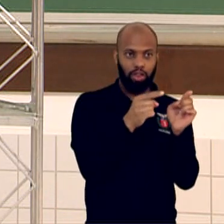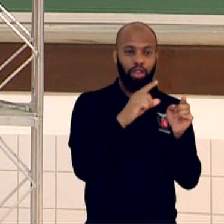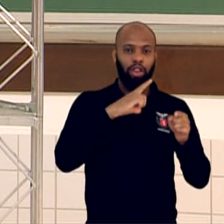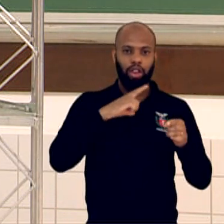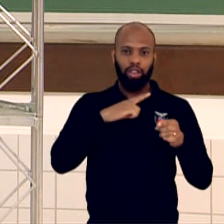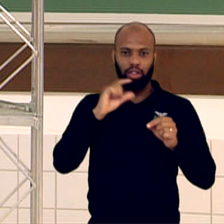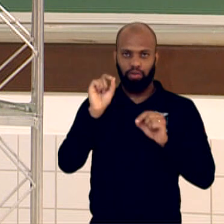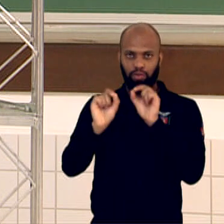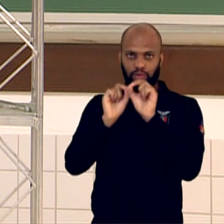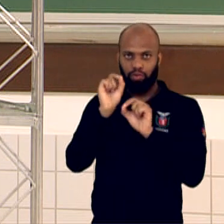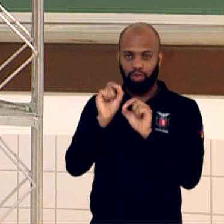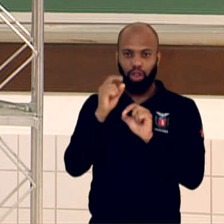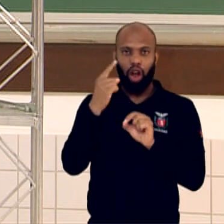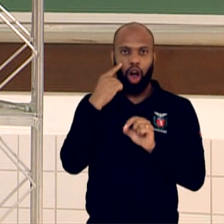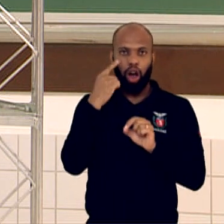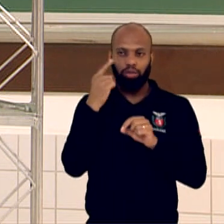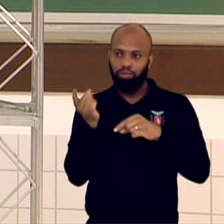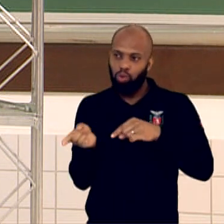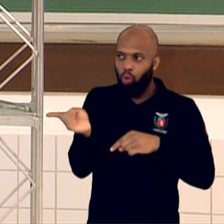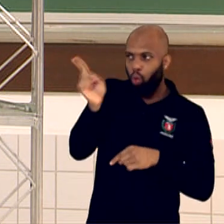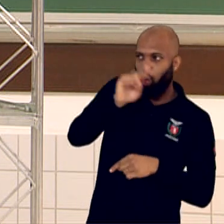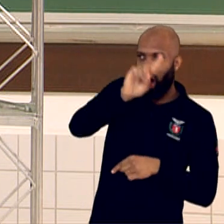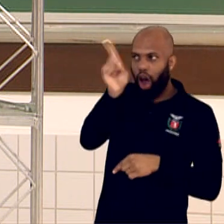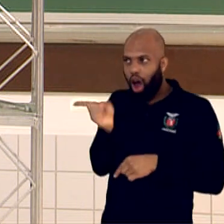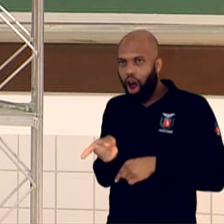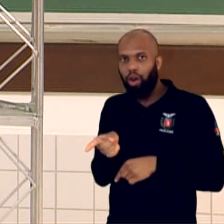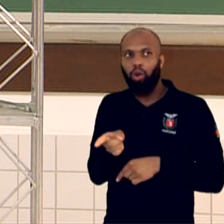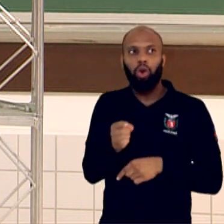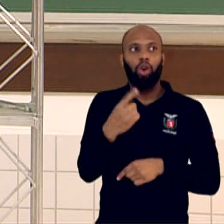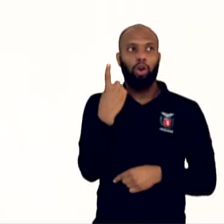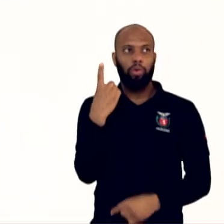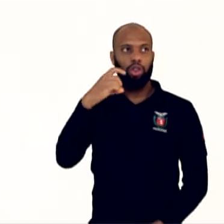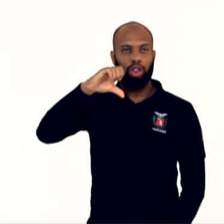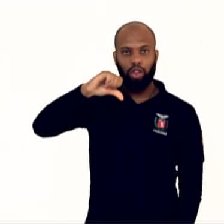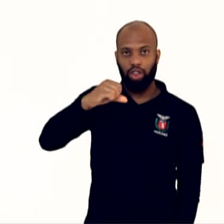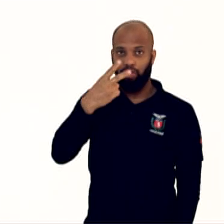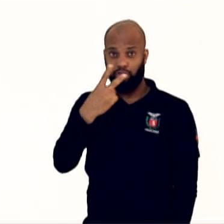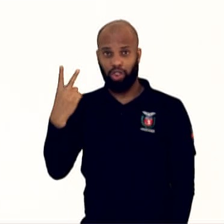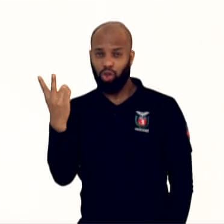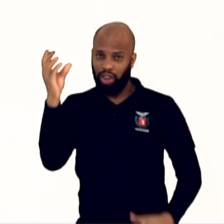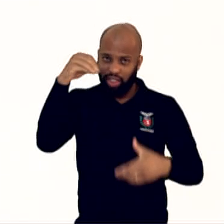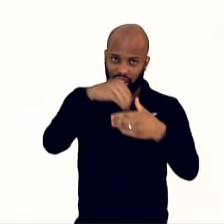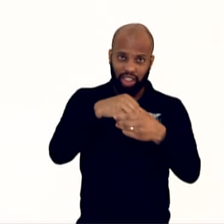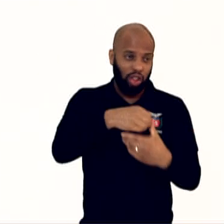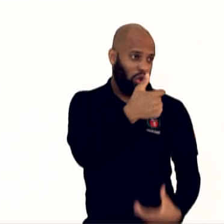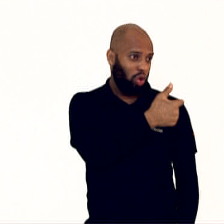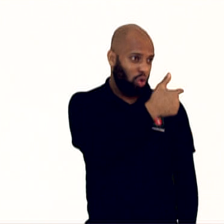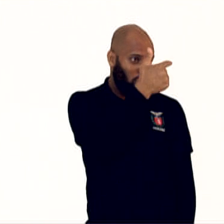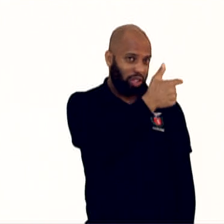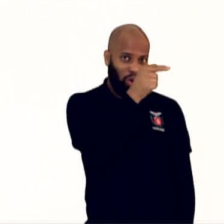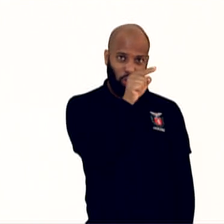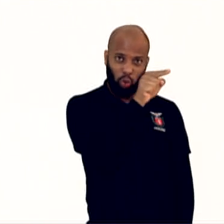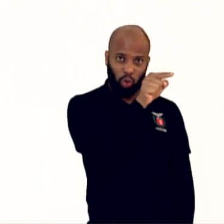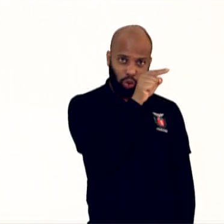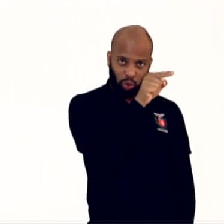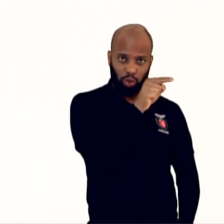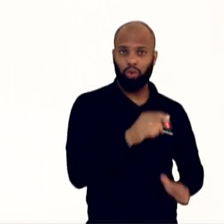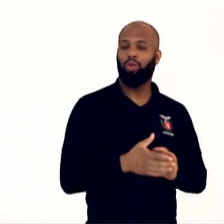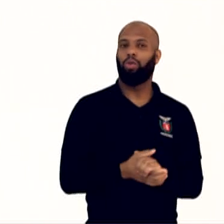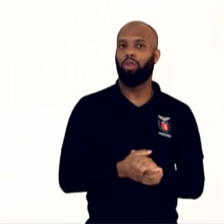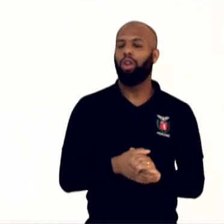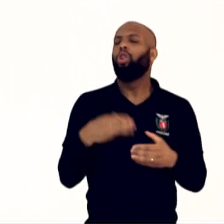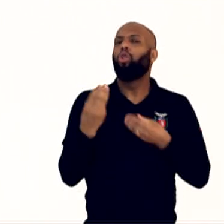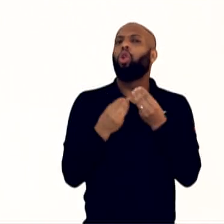medida 1922 possui extremidade no segundo quadrante? Será que isso é verdadeiro ou falso? Como é que a gente vai fazer isso,